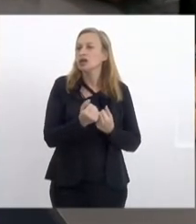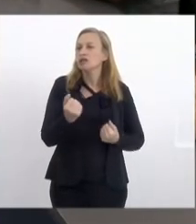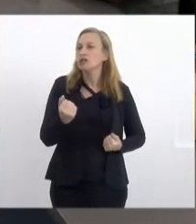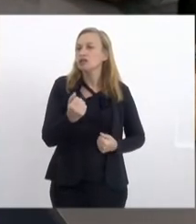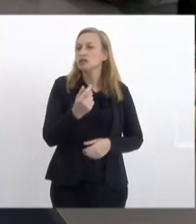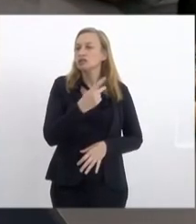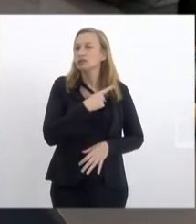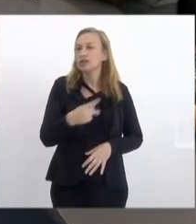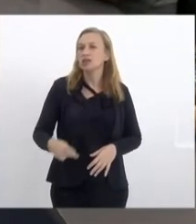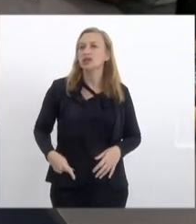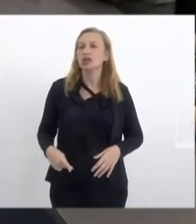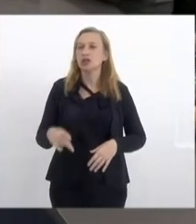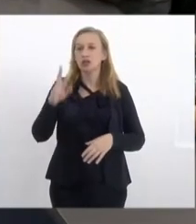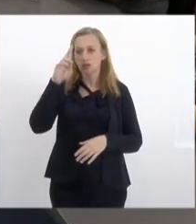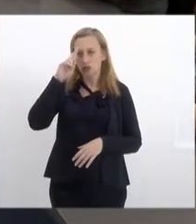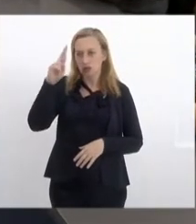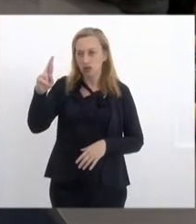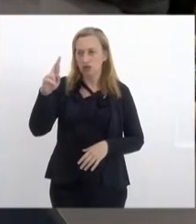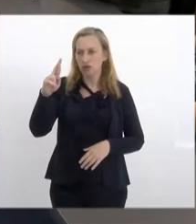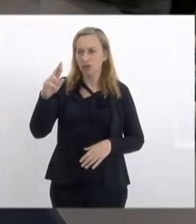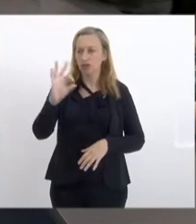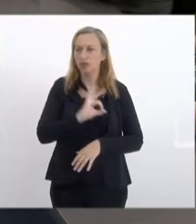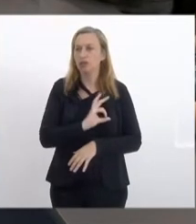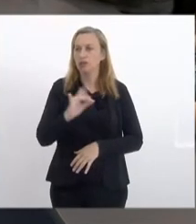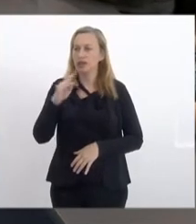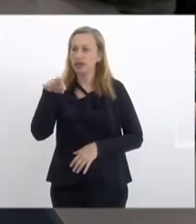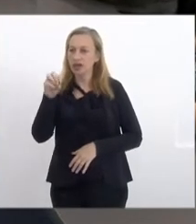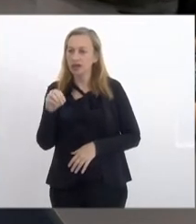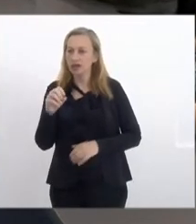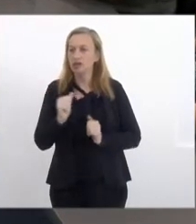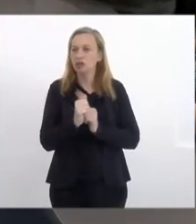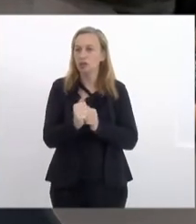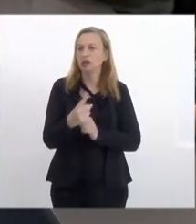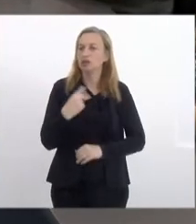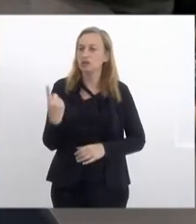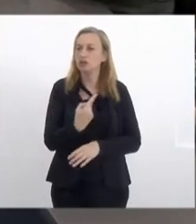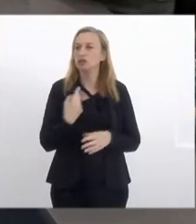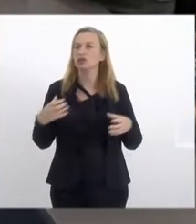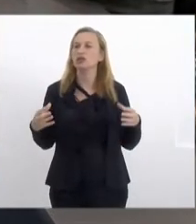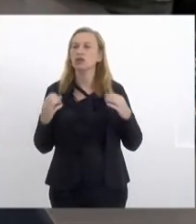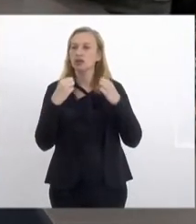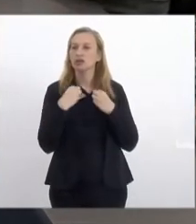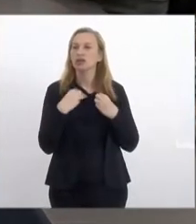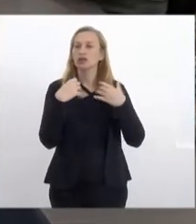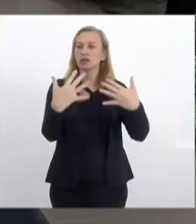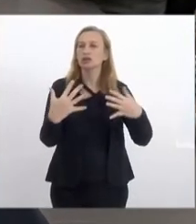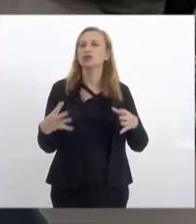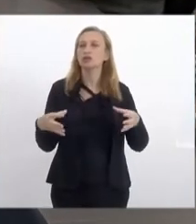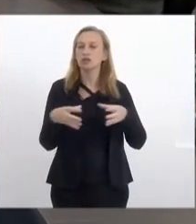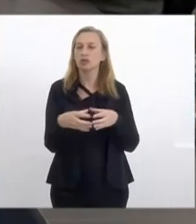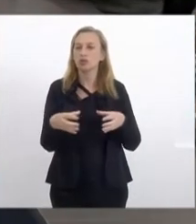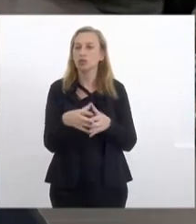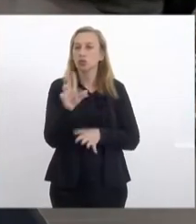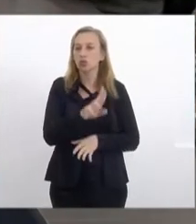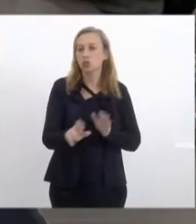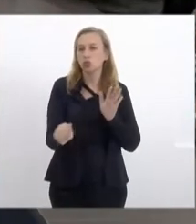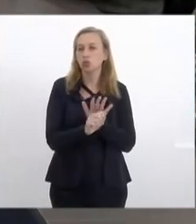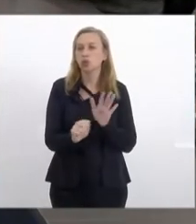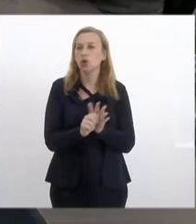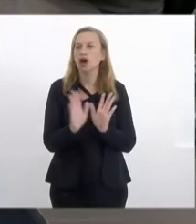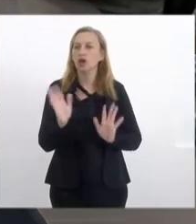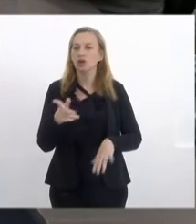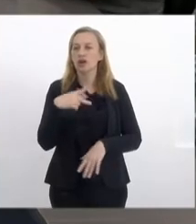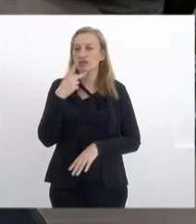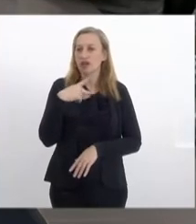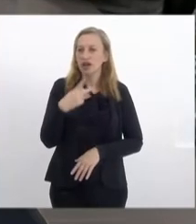deputado subtenente Bernardo, que acompanha aqui a nossa comissão, a nossa reunião da Comissão de Prevenção de Drogas. Passo a